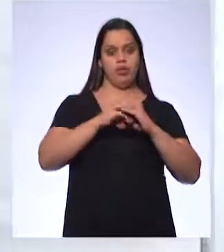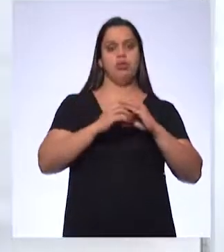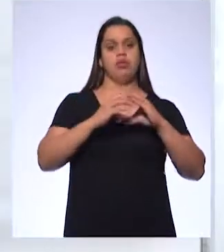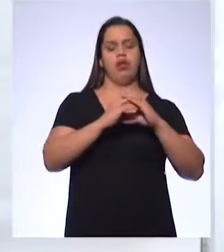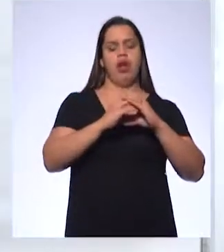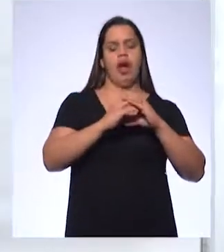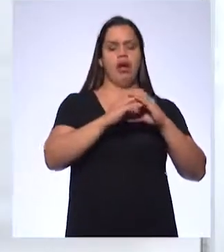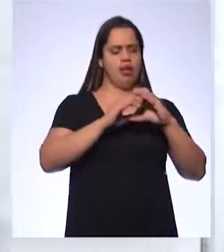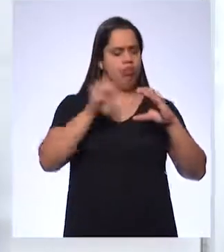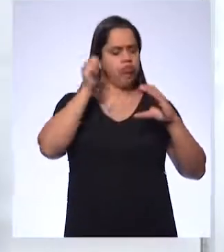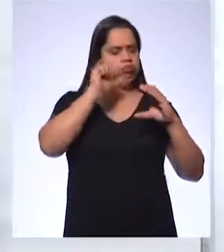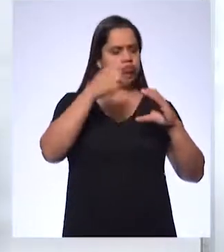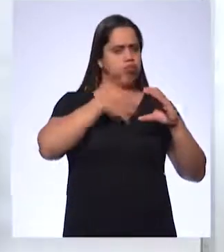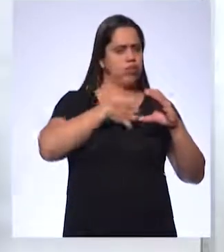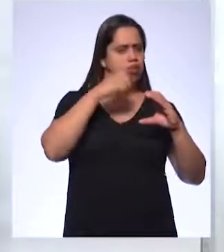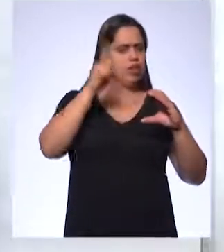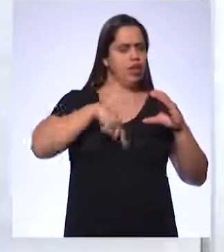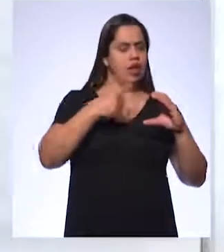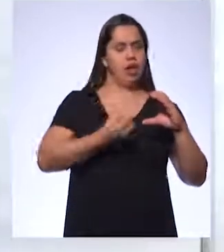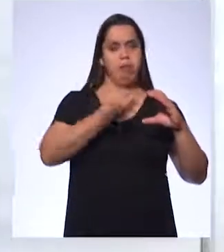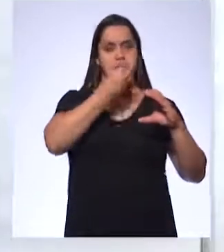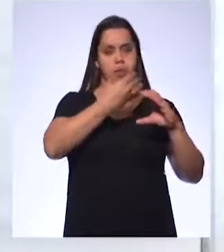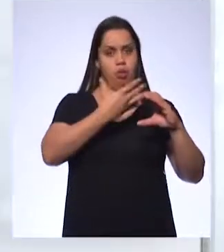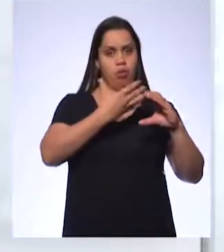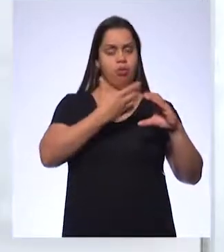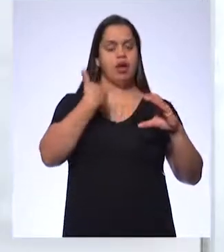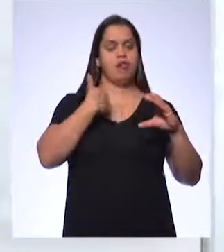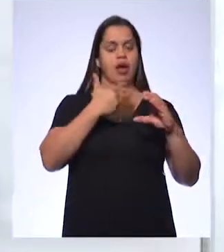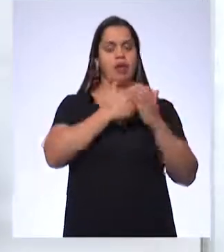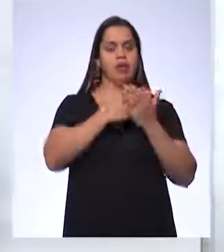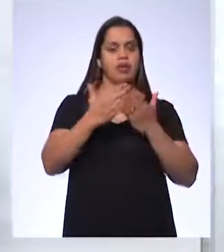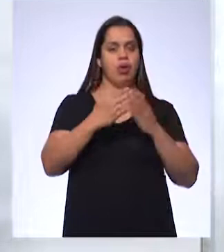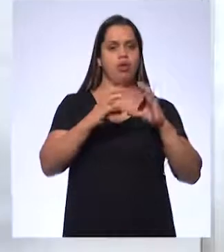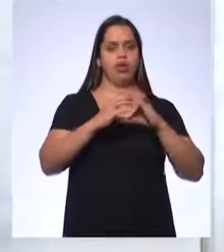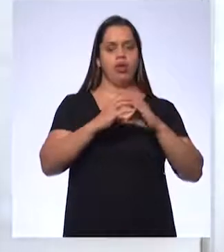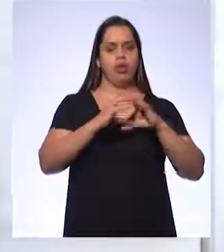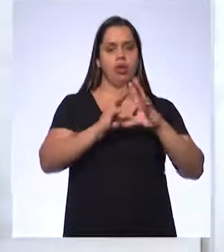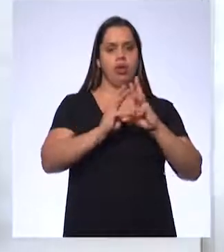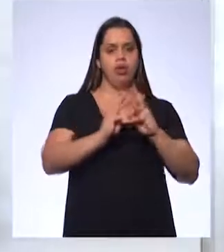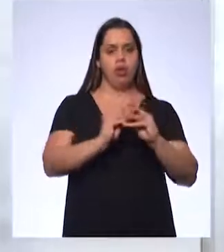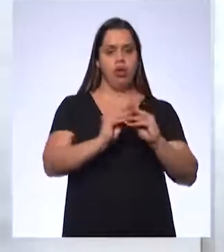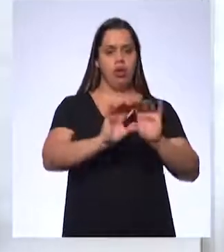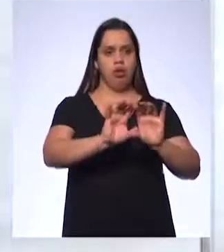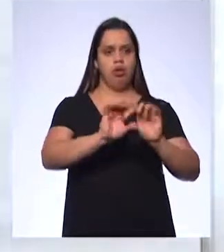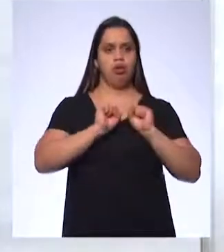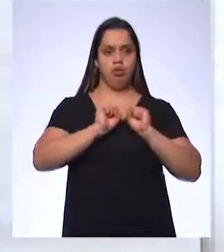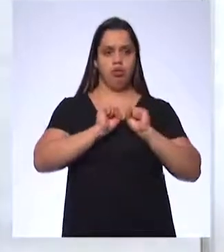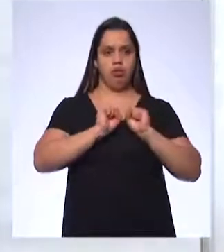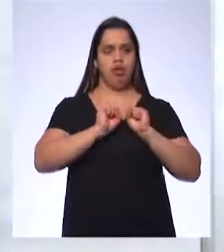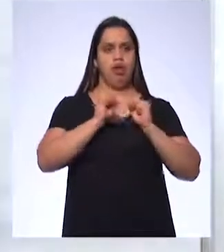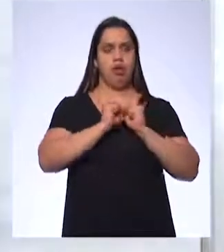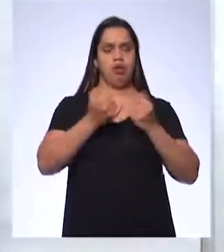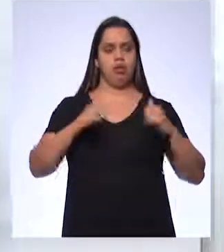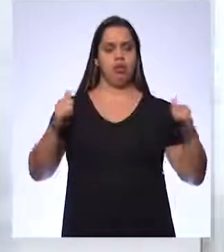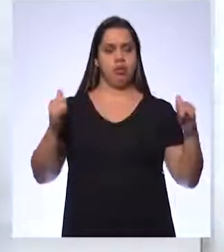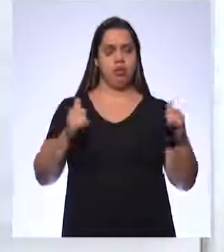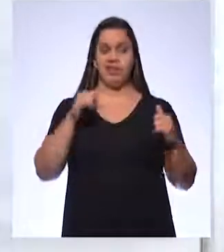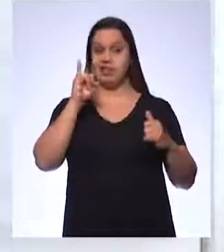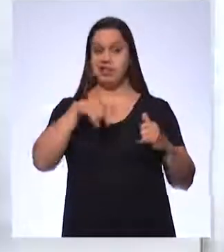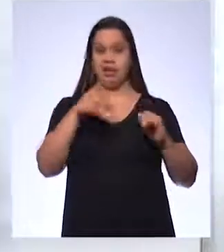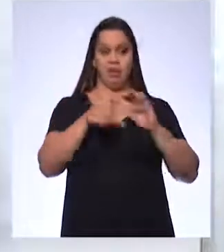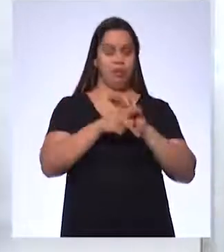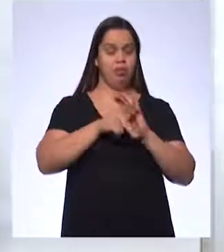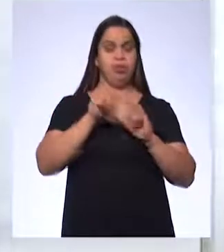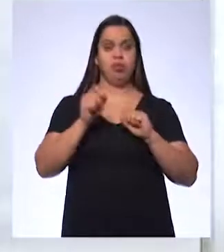para ela, ela vai ingerir aquilo, vai começar a fazer parte dela, ela vai utilizar para produzir energia, etc. Se for uma célula